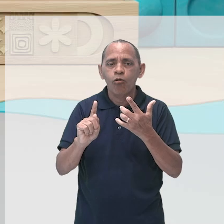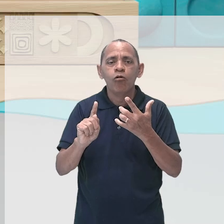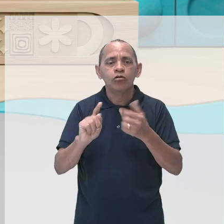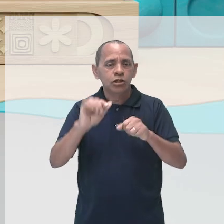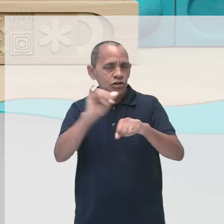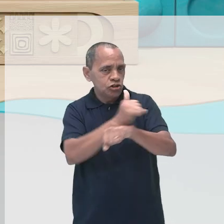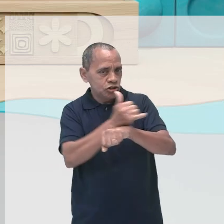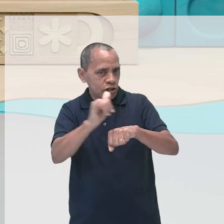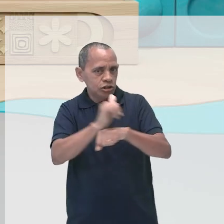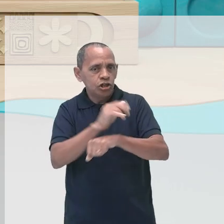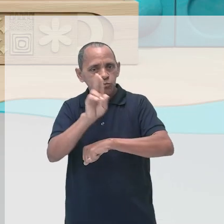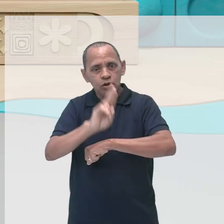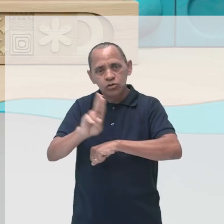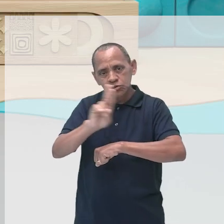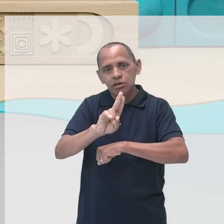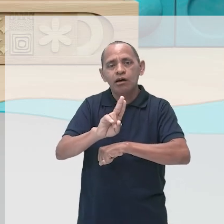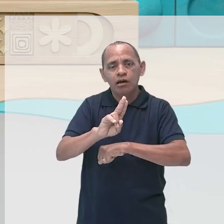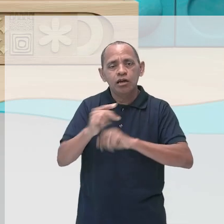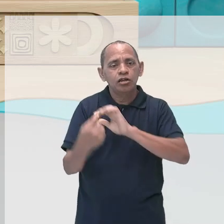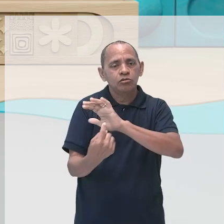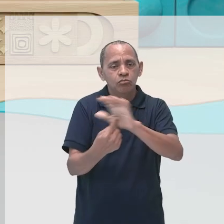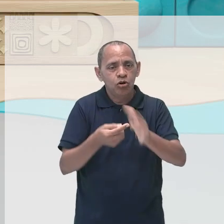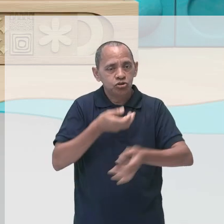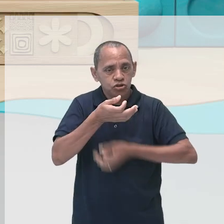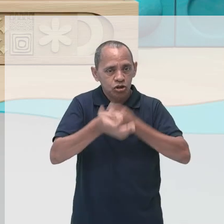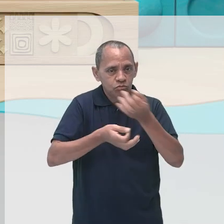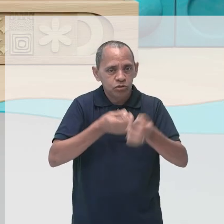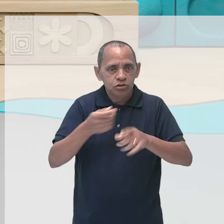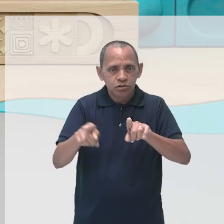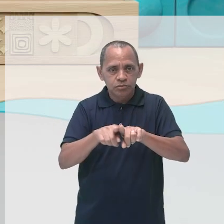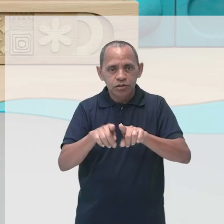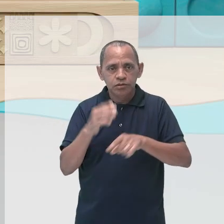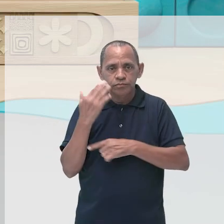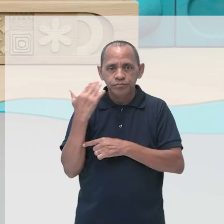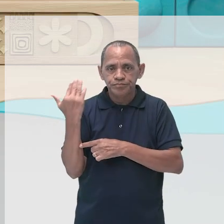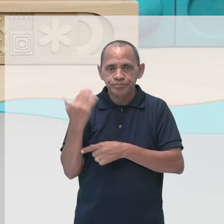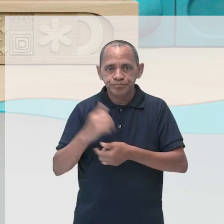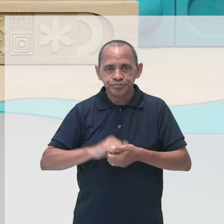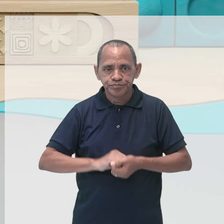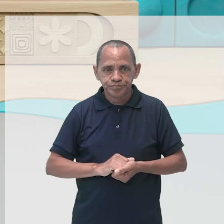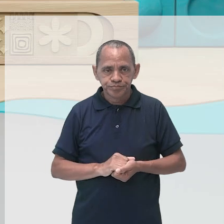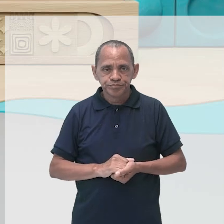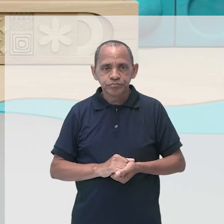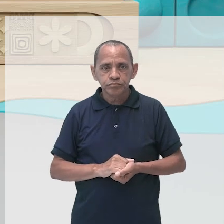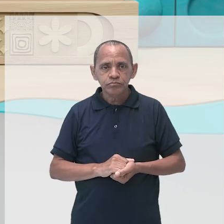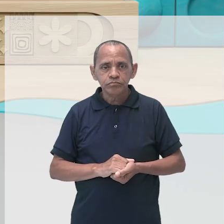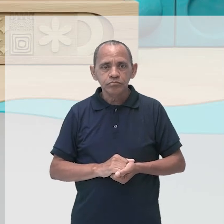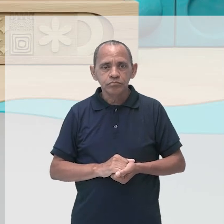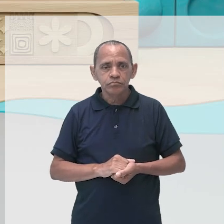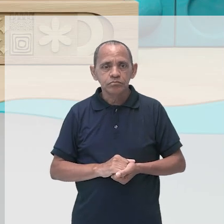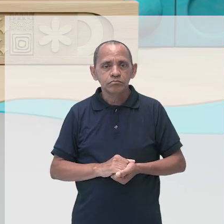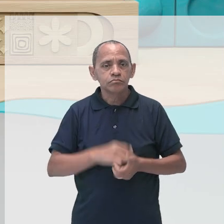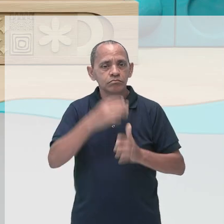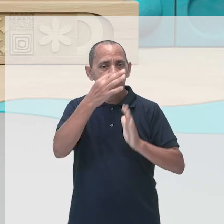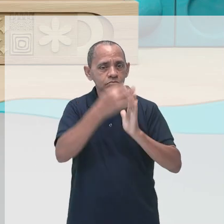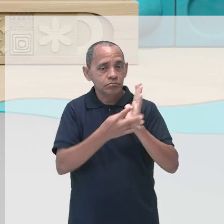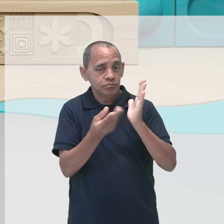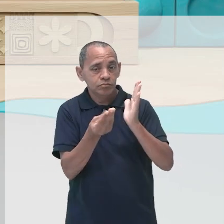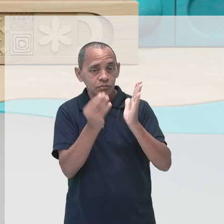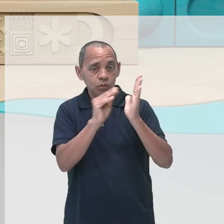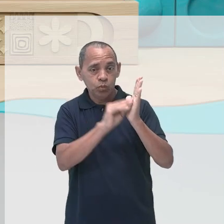outras questões nos argumentos dele. Olha só o que ele coloca aqui. Ele coloca, dos